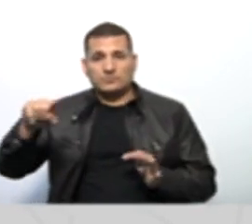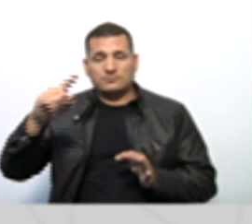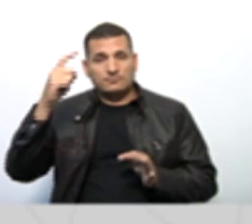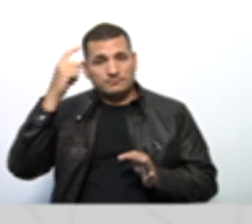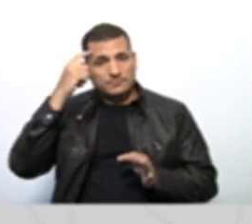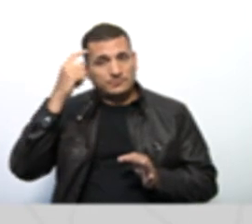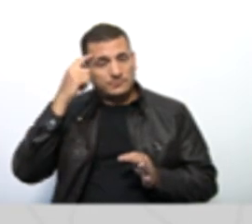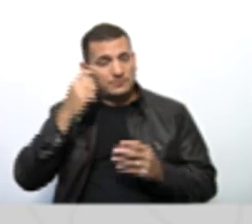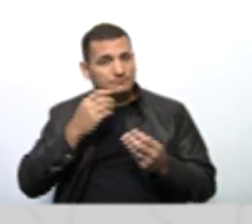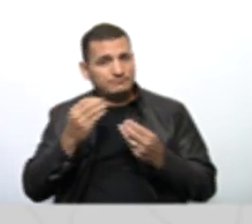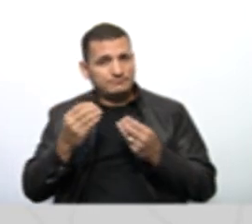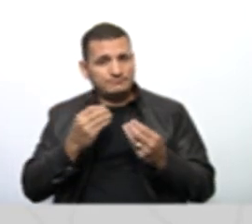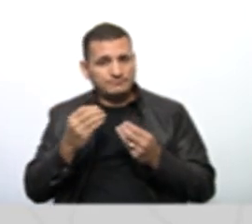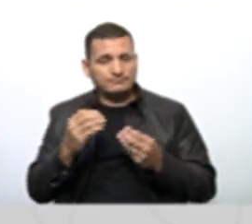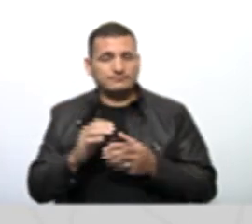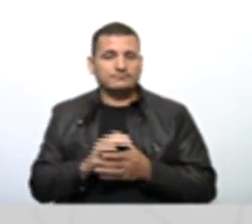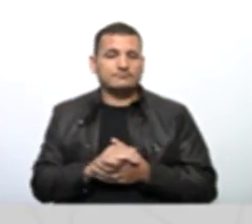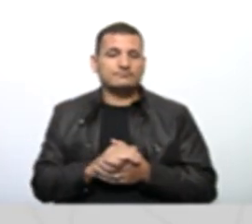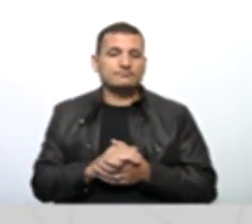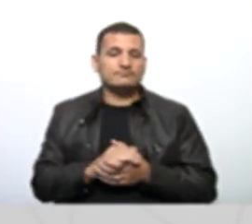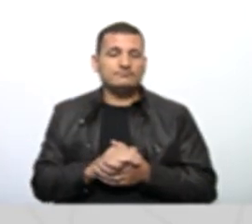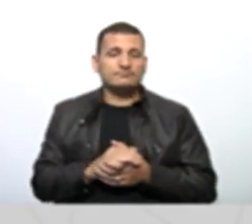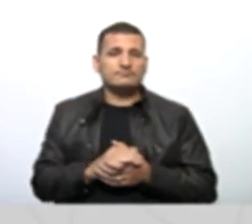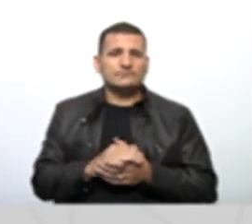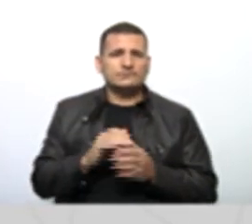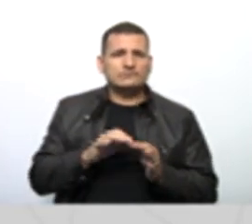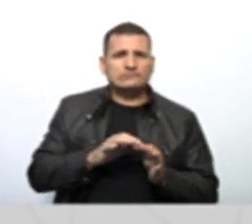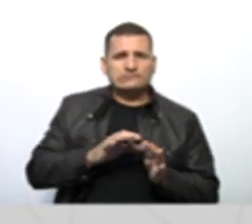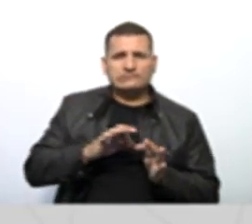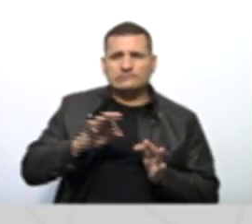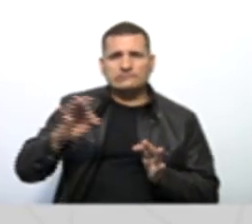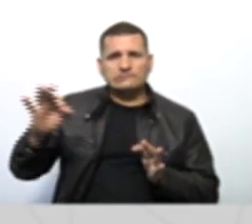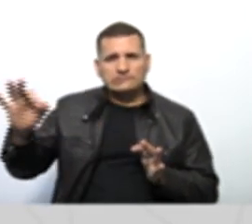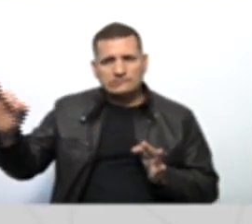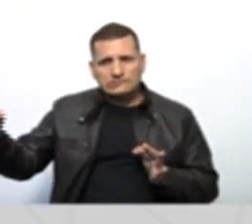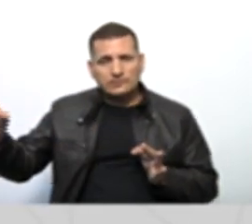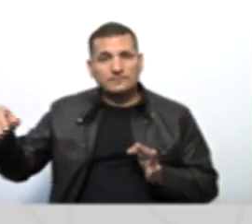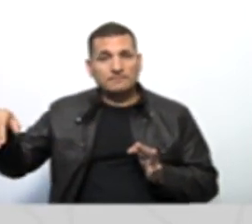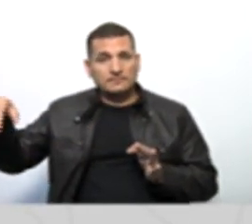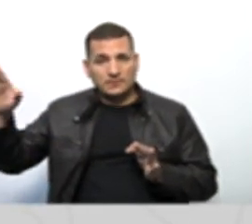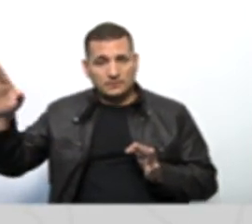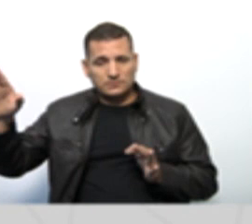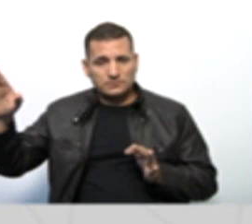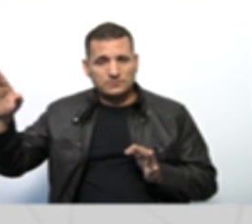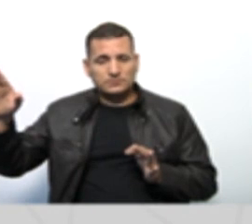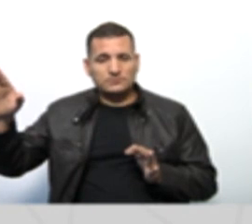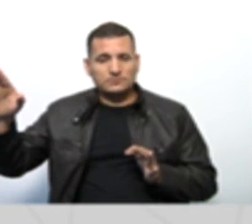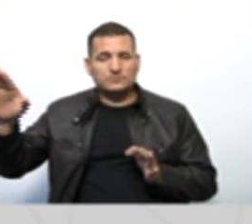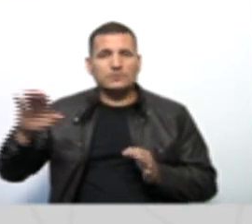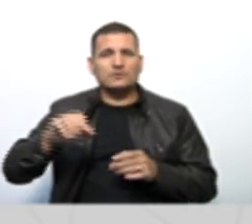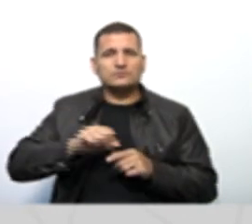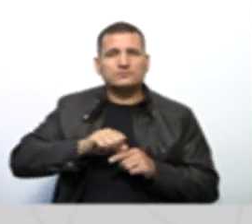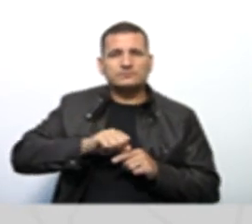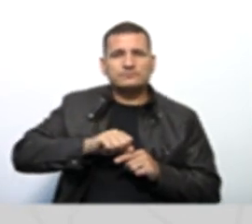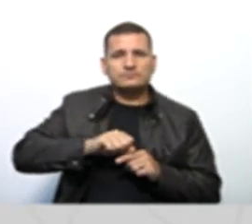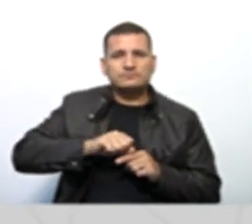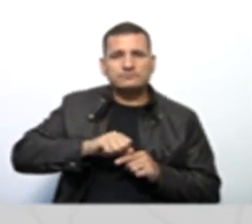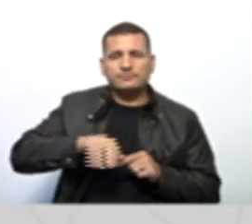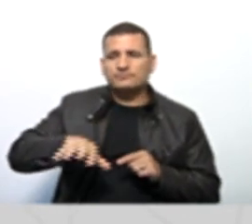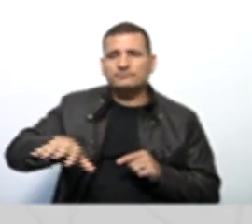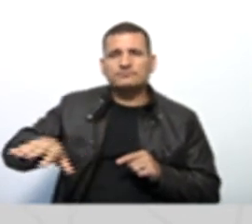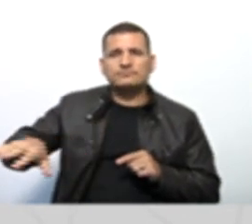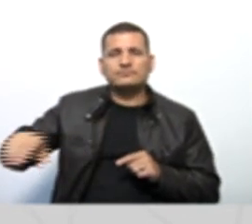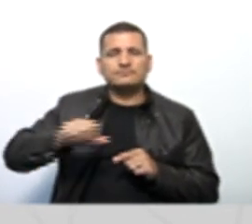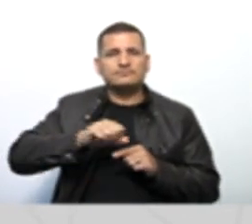nisso certo quanto maior a distância do cabo mais o sinal vai ter que se propaga